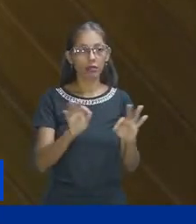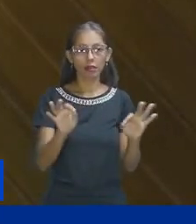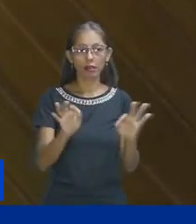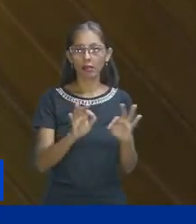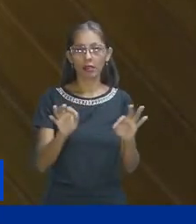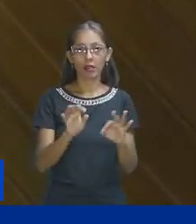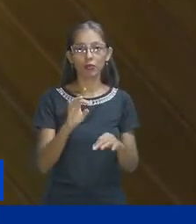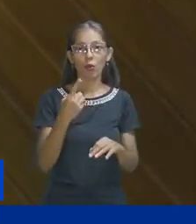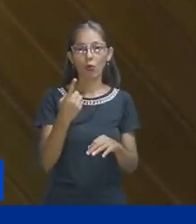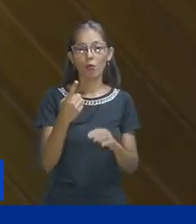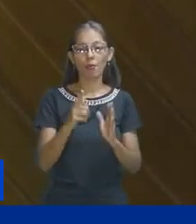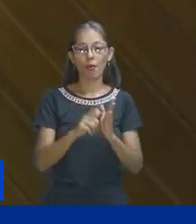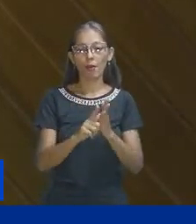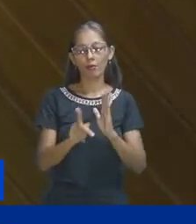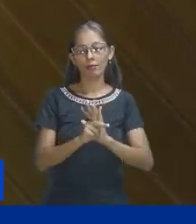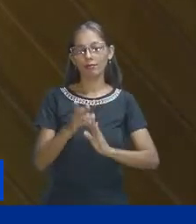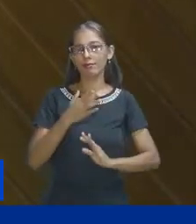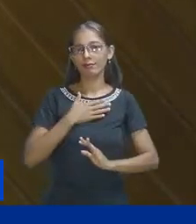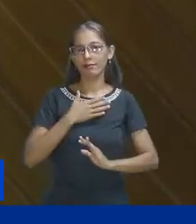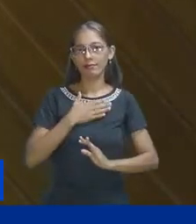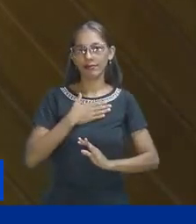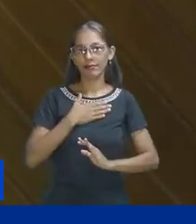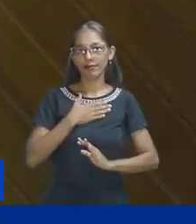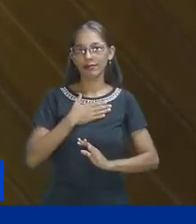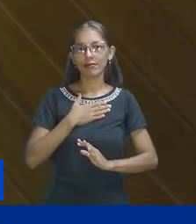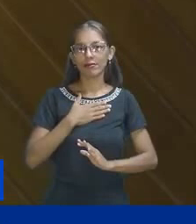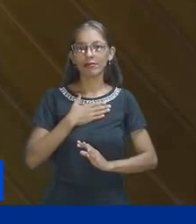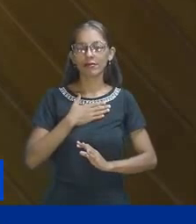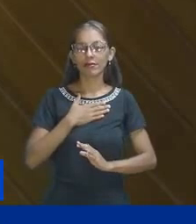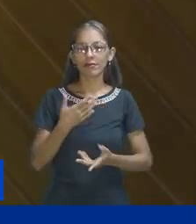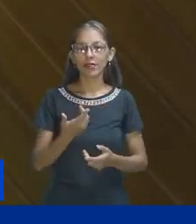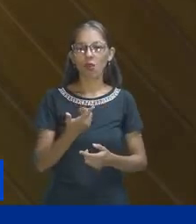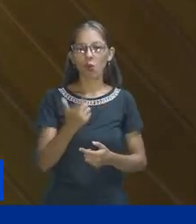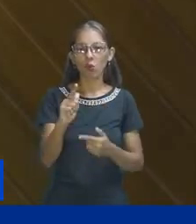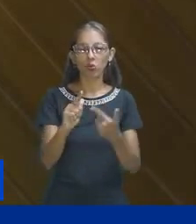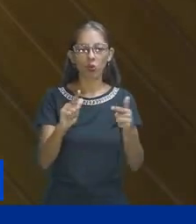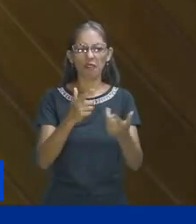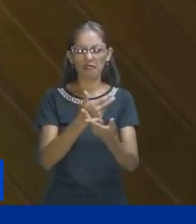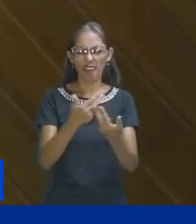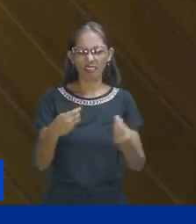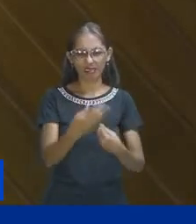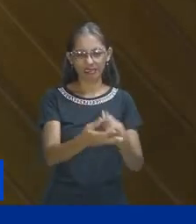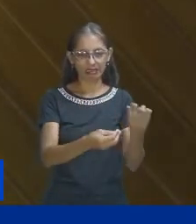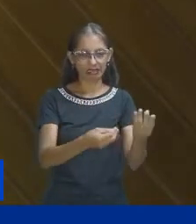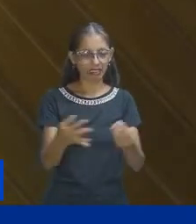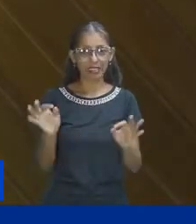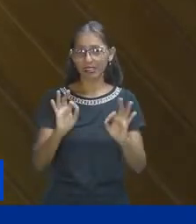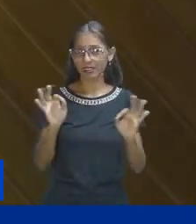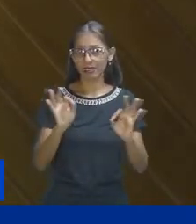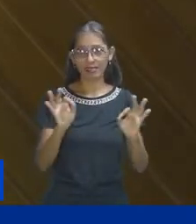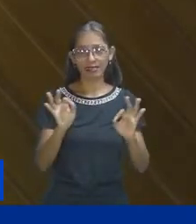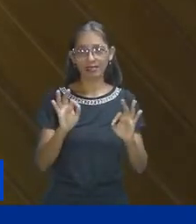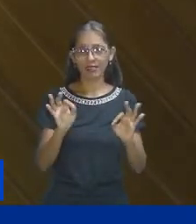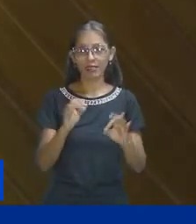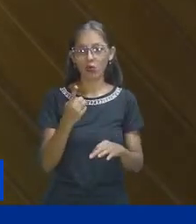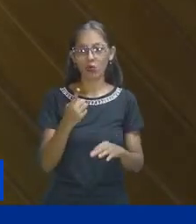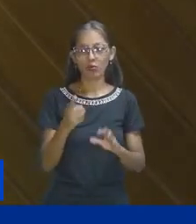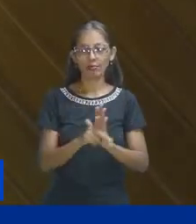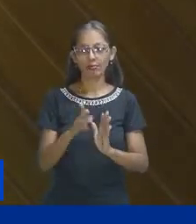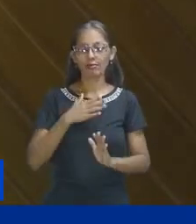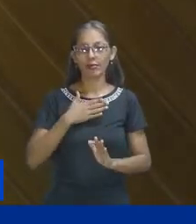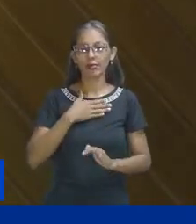era seu, e que não tinha santinhos no veículo além desse santinho. Maria Ramos deixou claro que